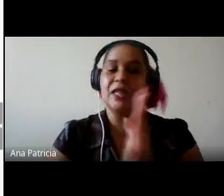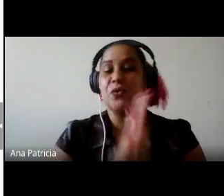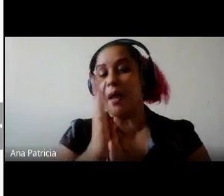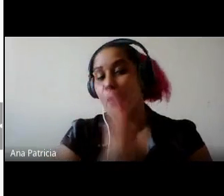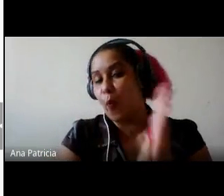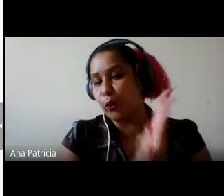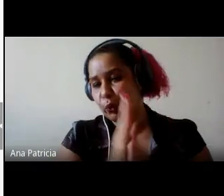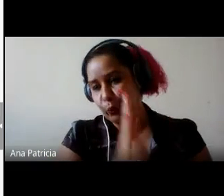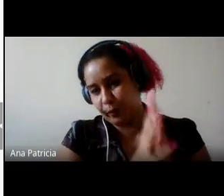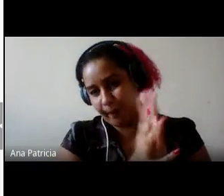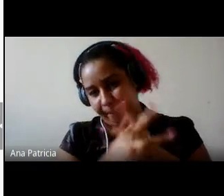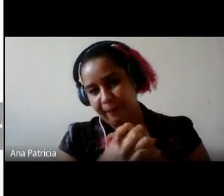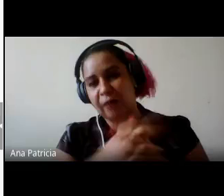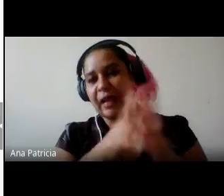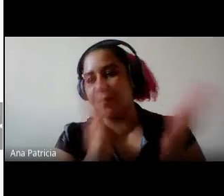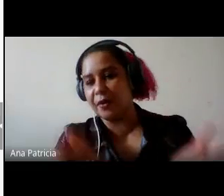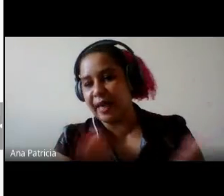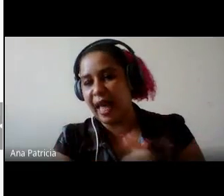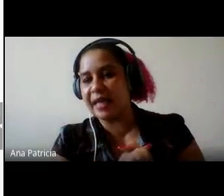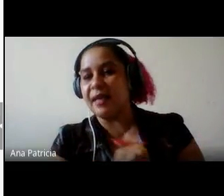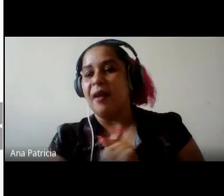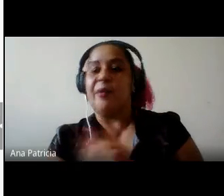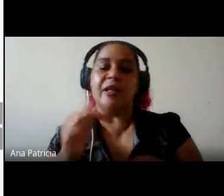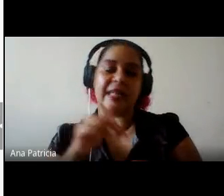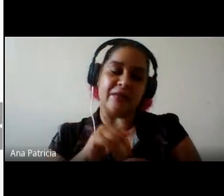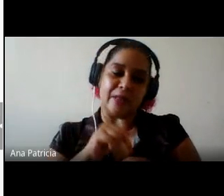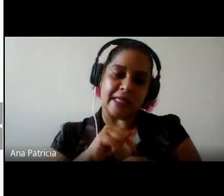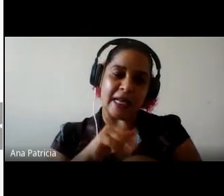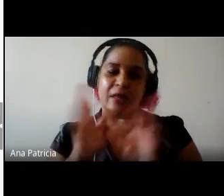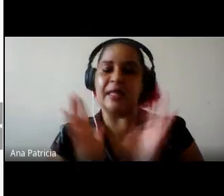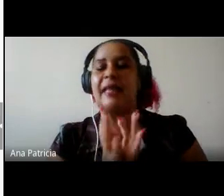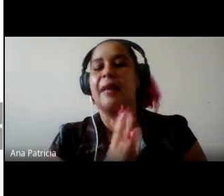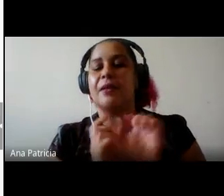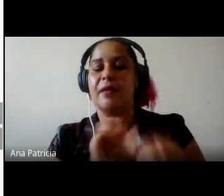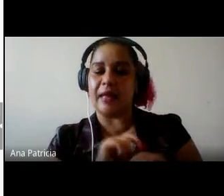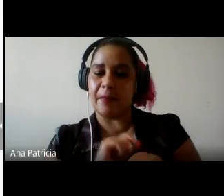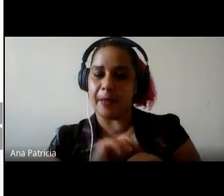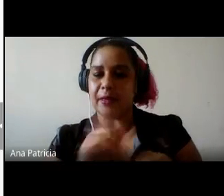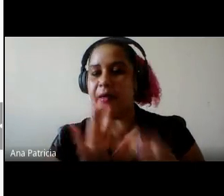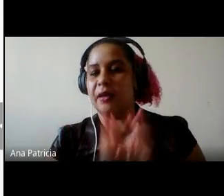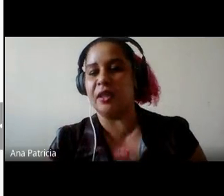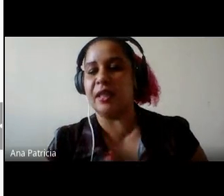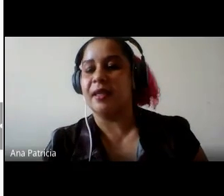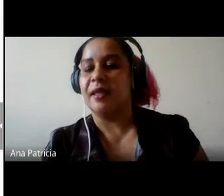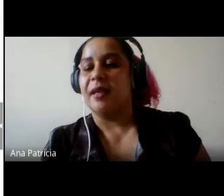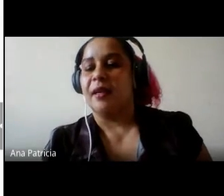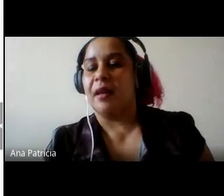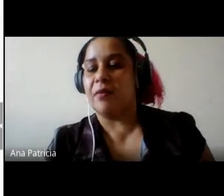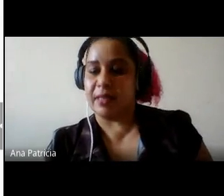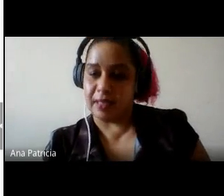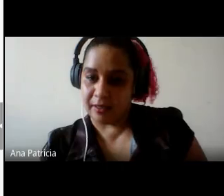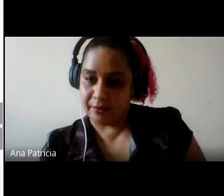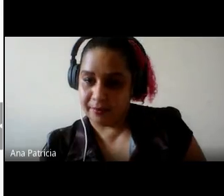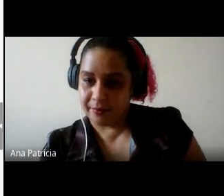dia se usa muito. Não está no meu slide, porque eu disse assim, você ensinar só se der tempo. Se não der tempo, aí a gente